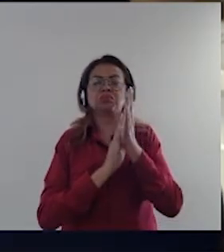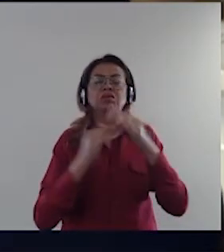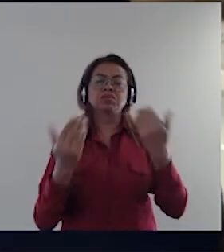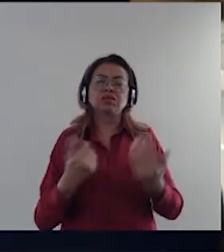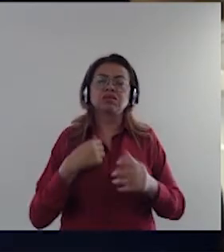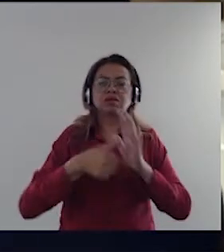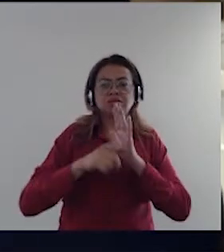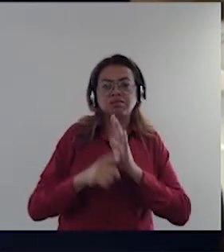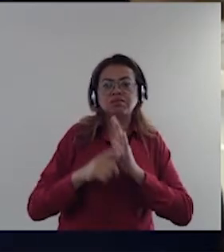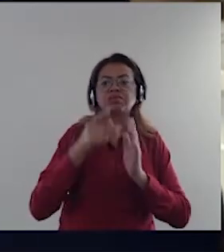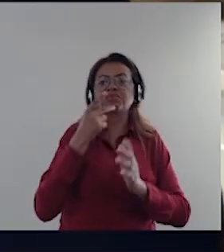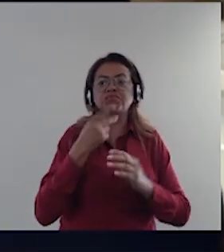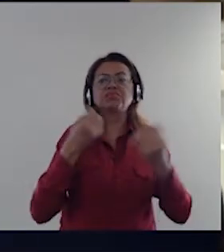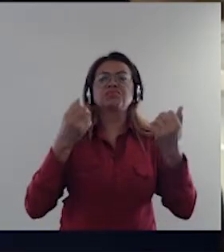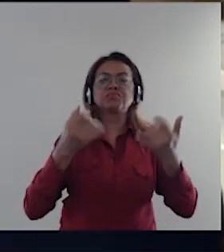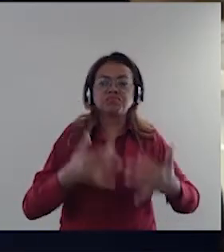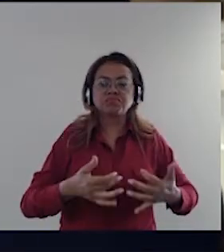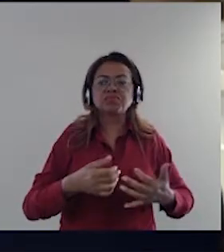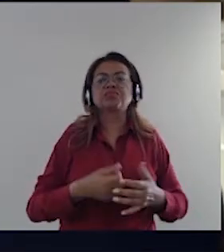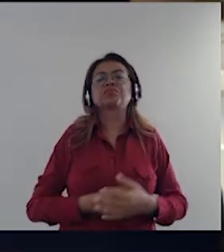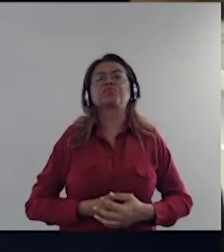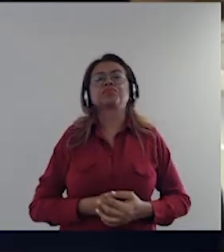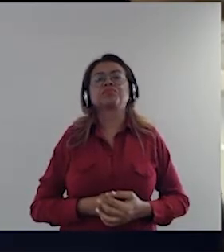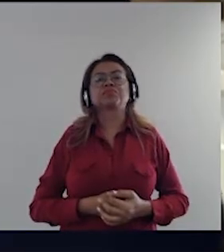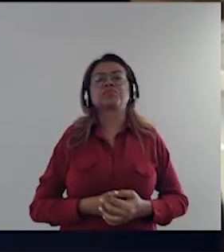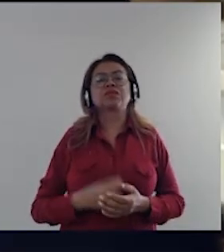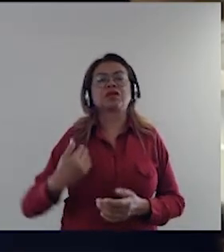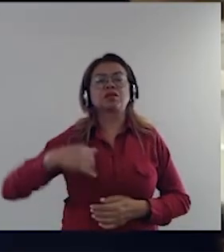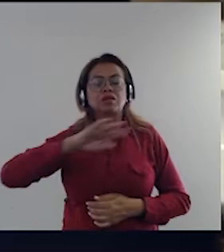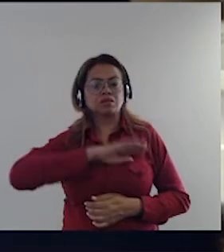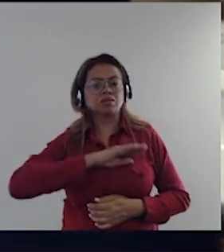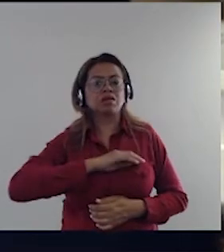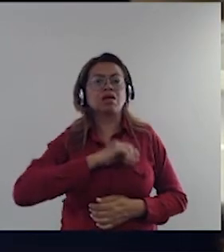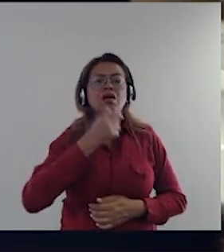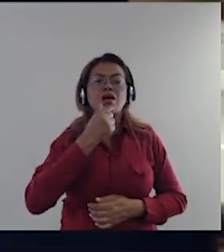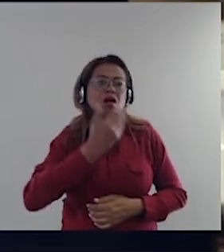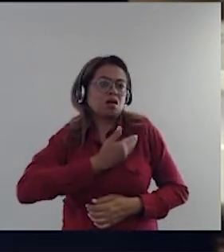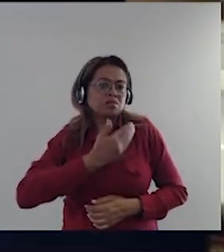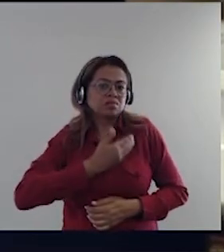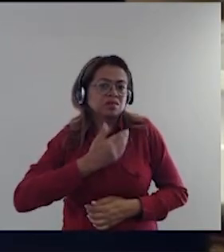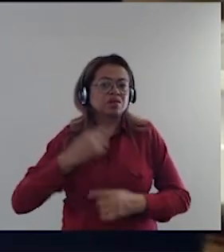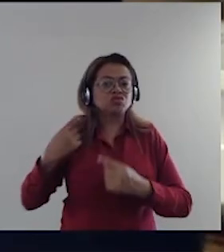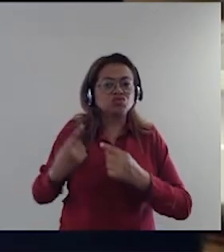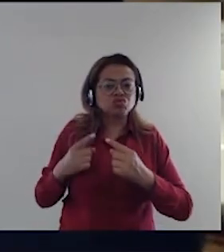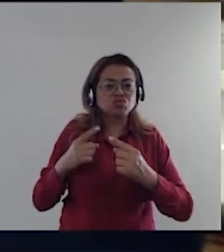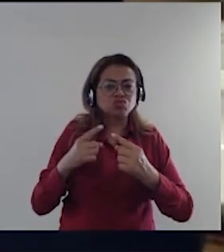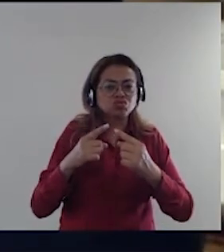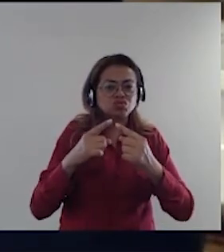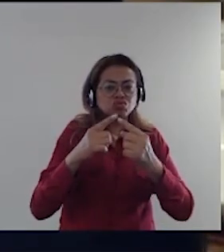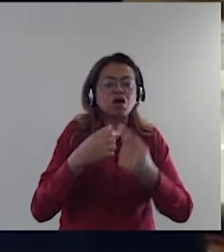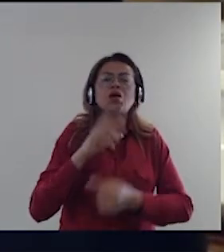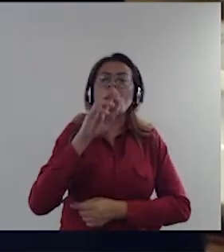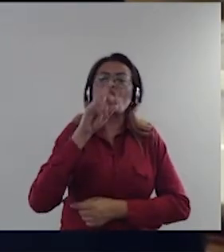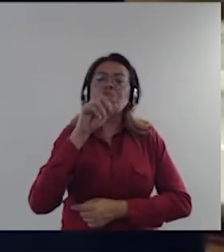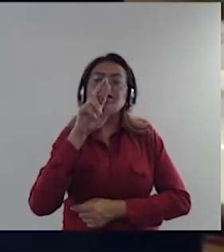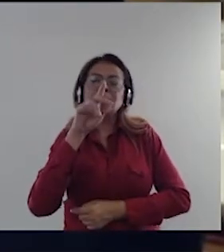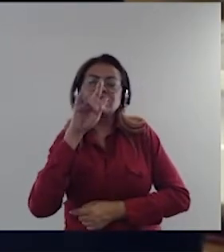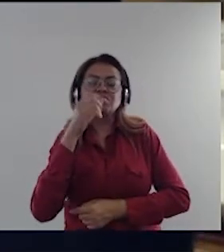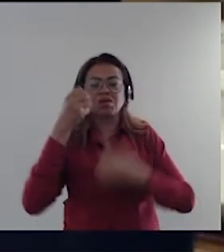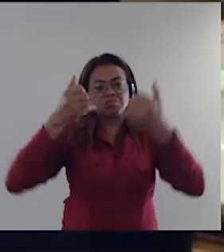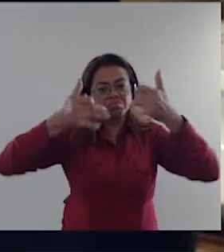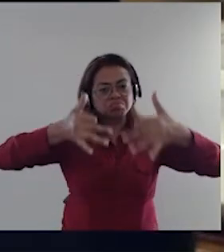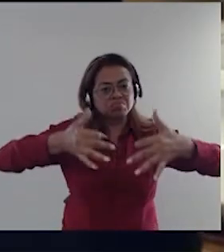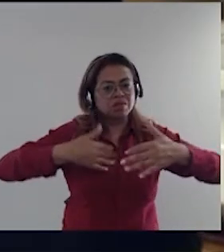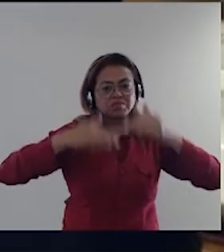palestrantes que aqui falaram antes de mim. A nossa amizade já é de longa data, o Rodrigo já fez essa referência, e é